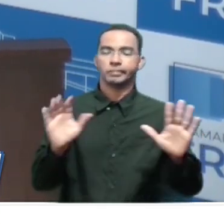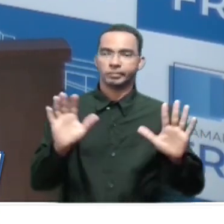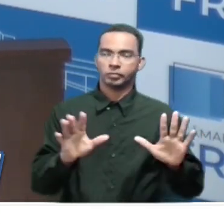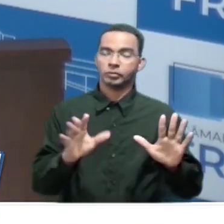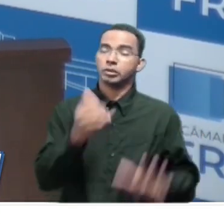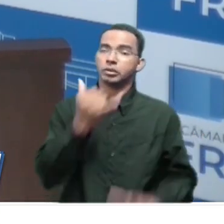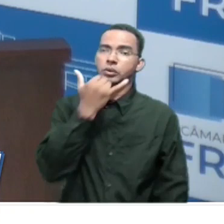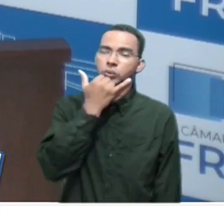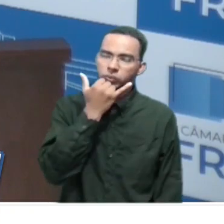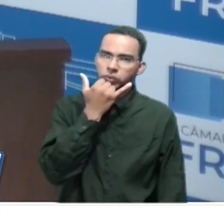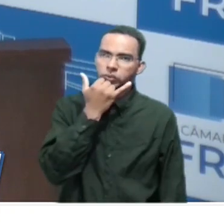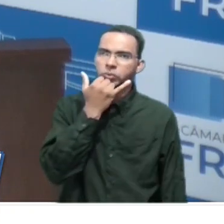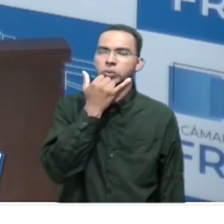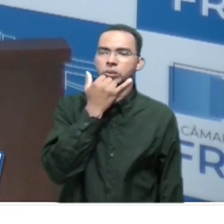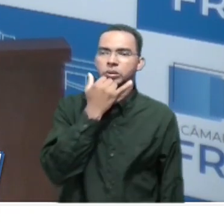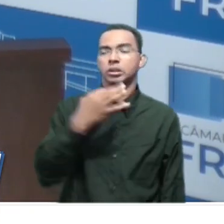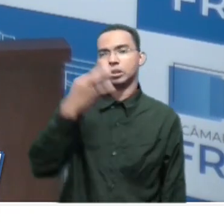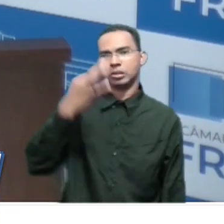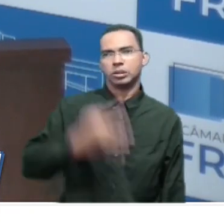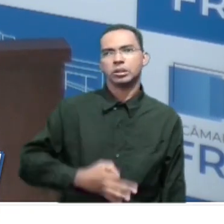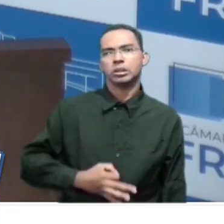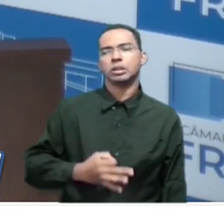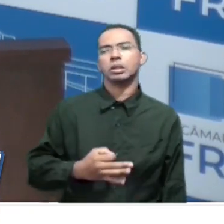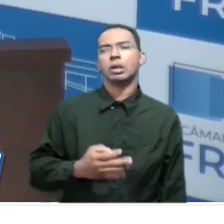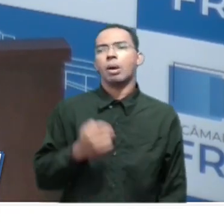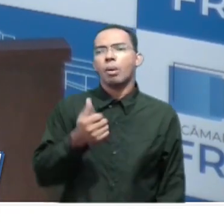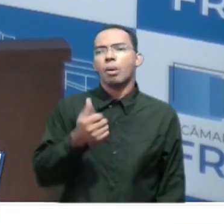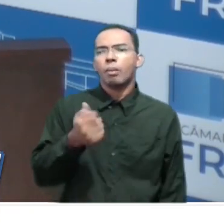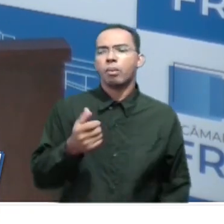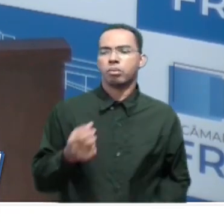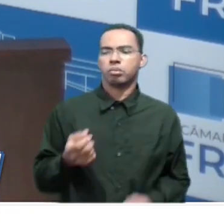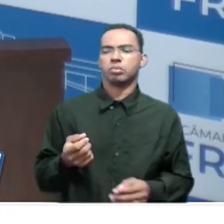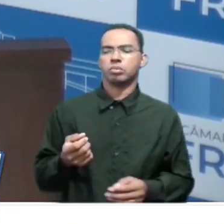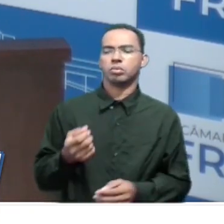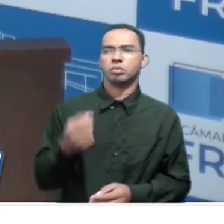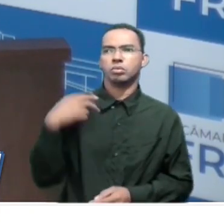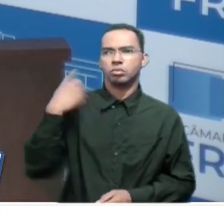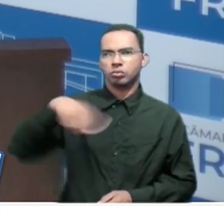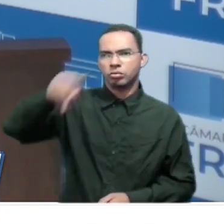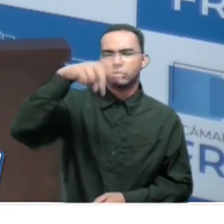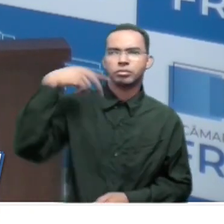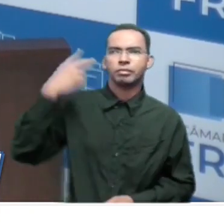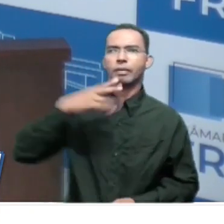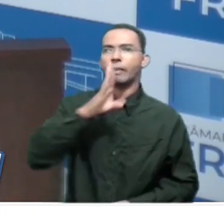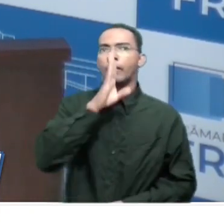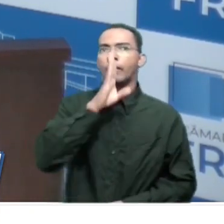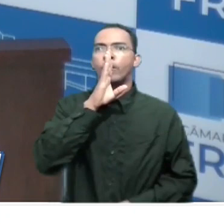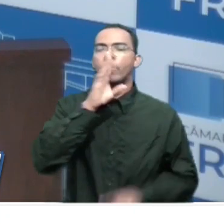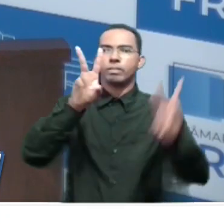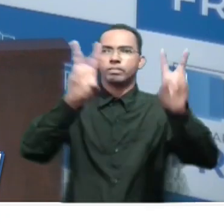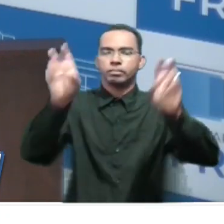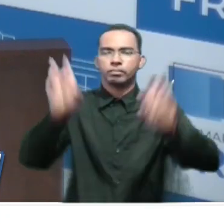desculpem a franqueza, eu tenho ouvido muito pouco manifestação dos senhores vereadores a respeito disso. Não se